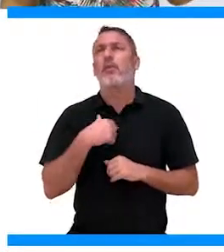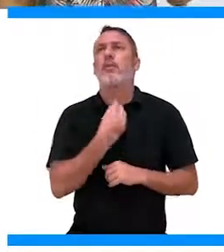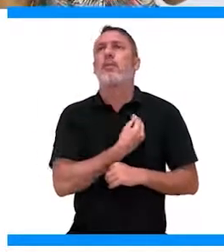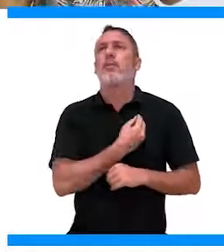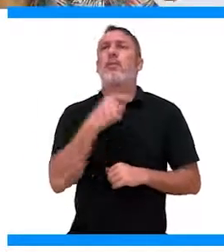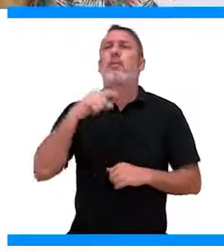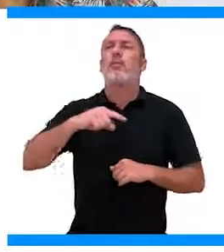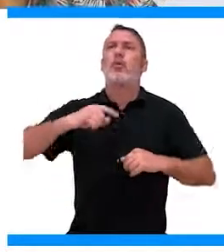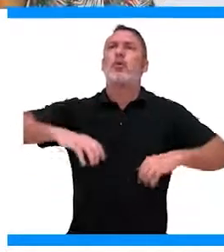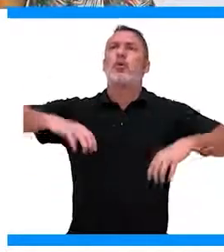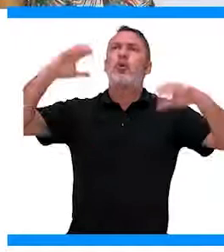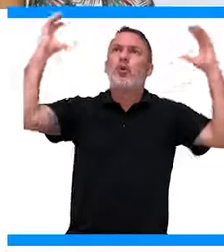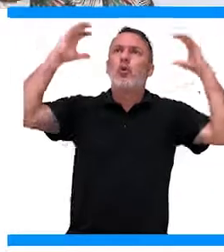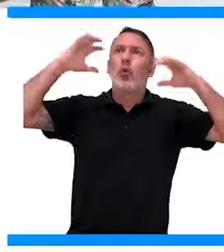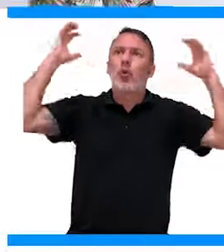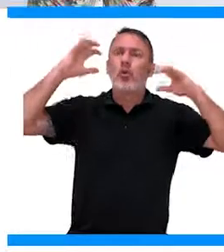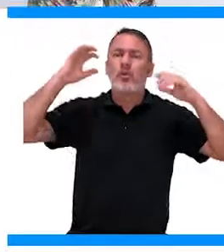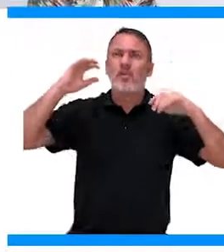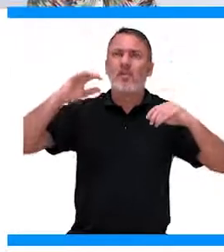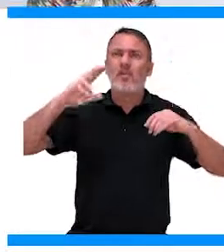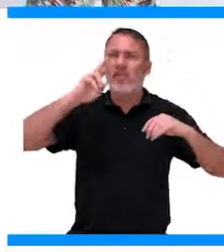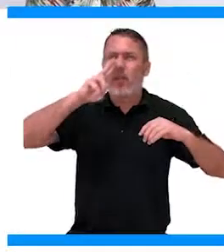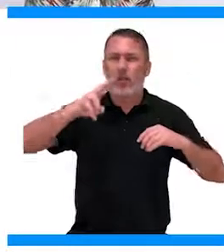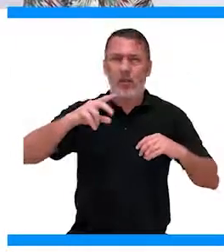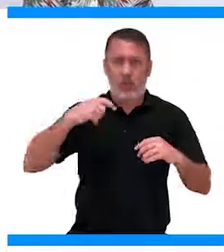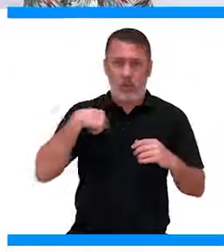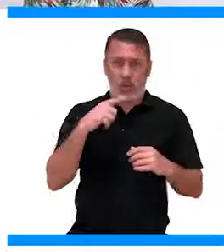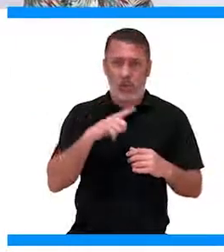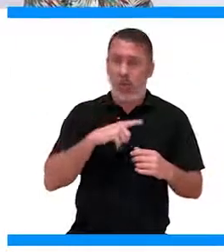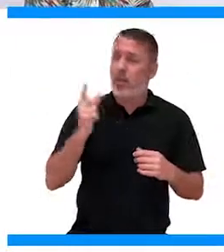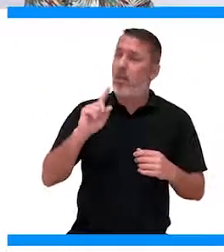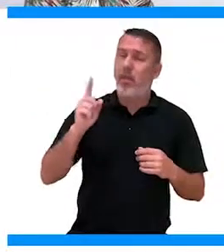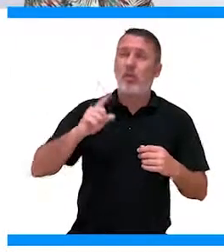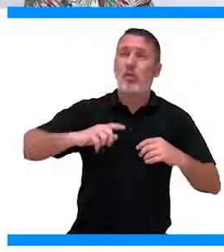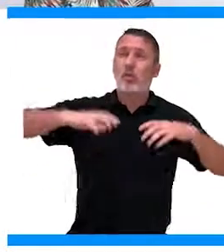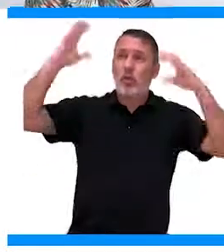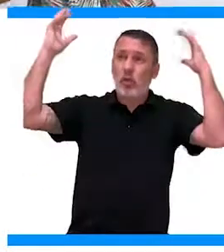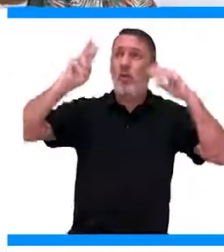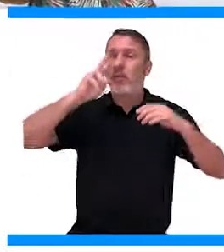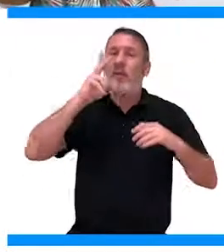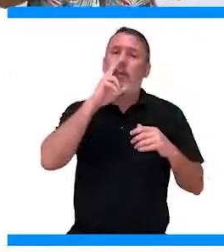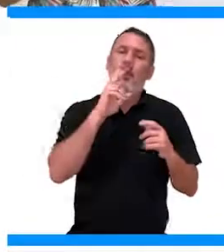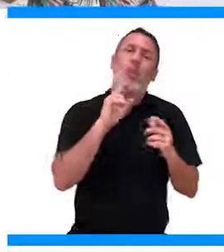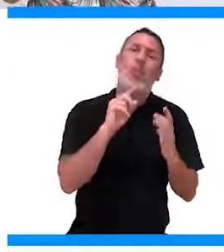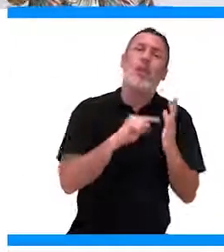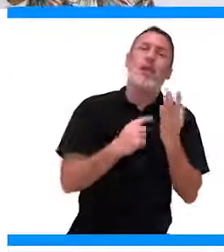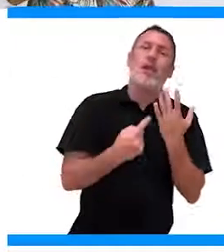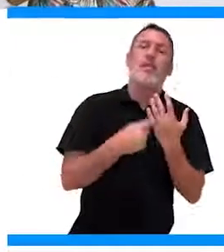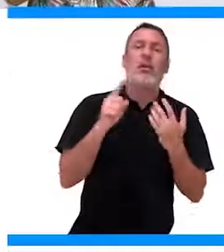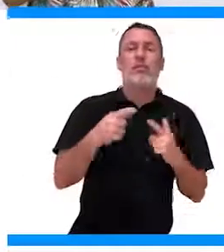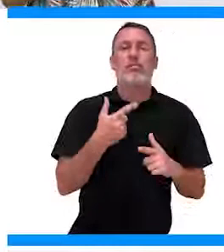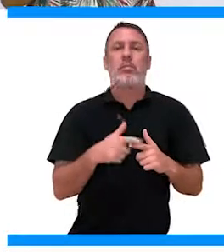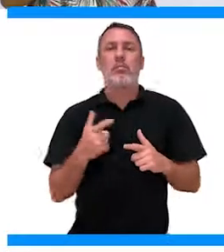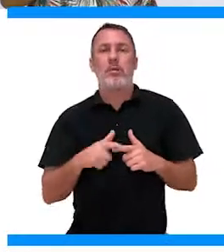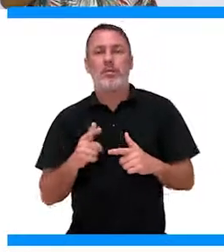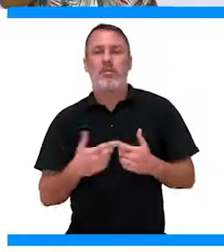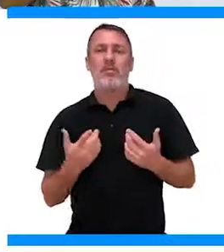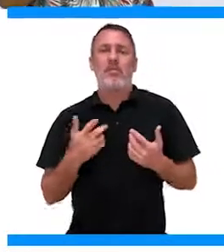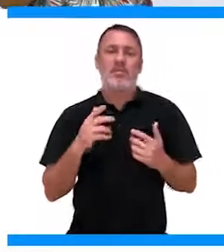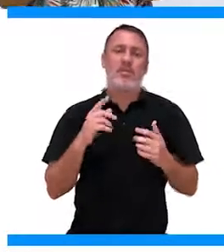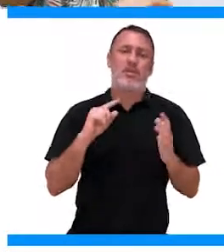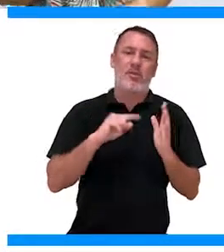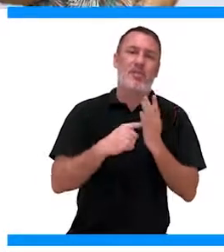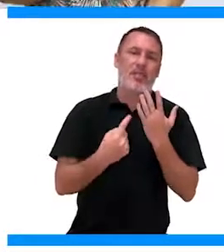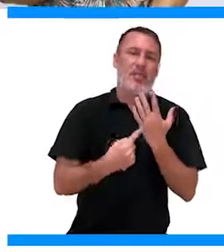numa tempestade, não estou me referindo a chuva, temporal, trovão, estou me referindo a um problema, uma situação delicada.